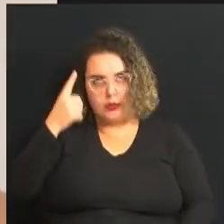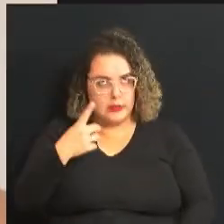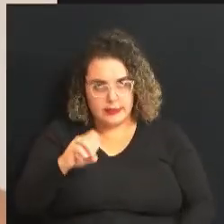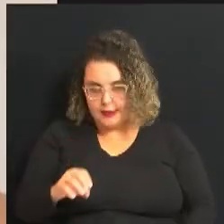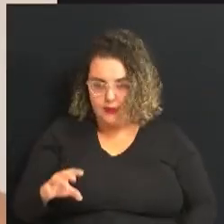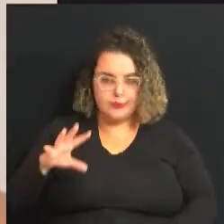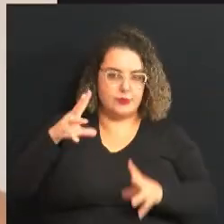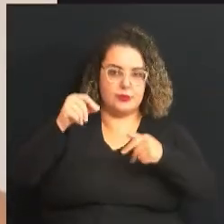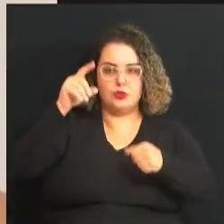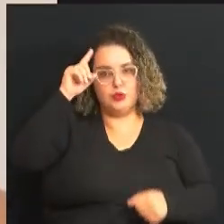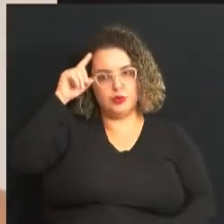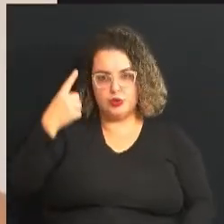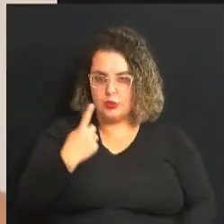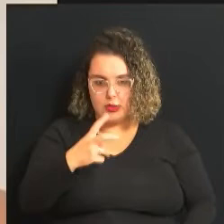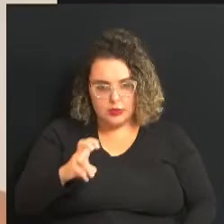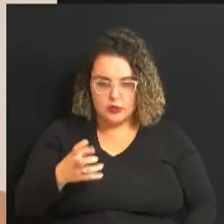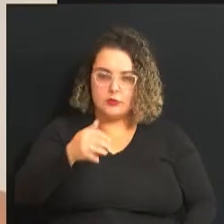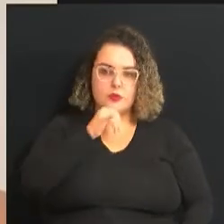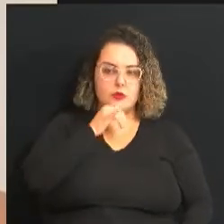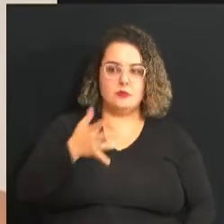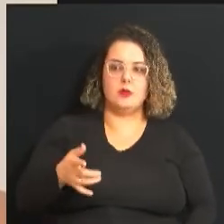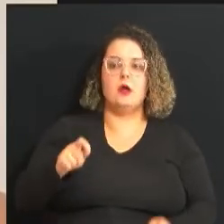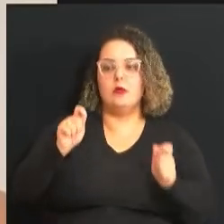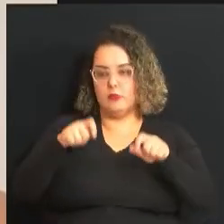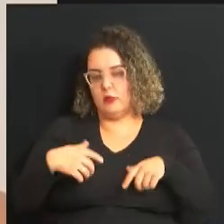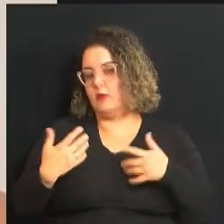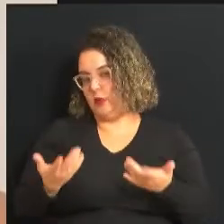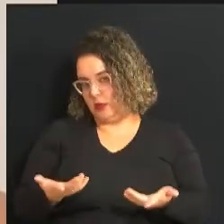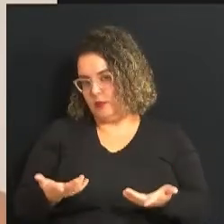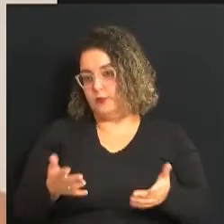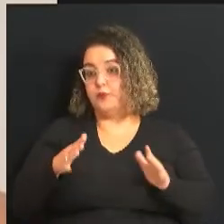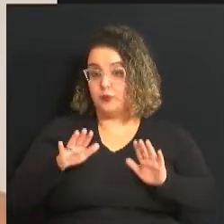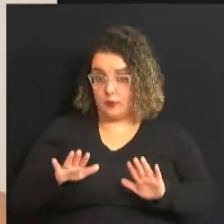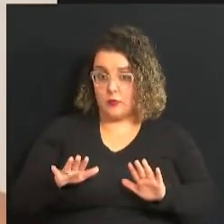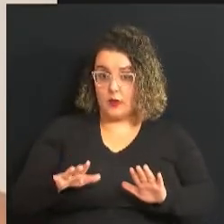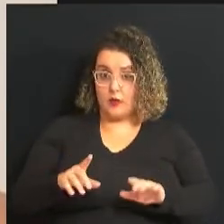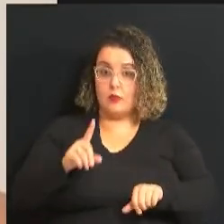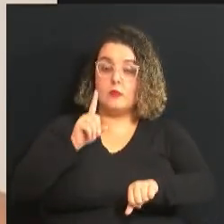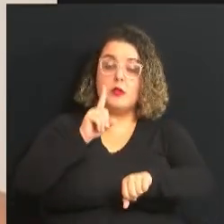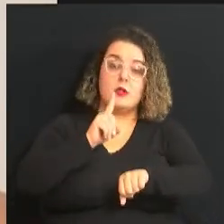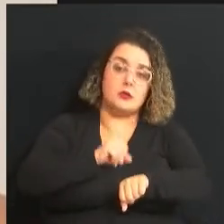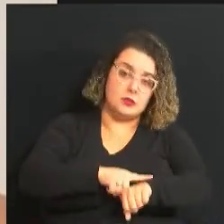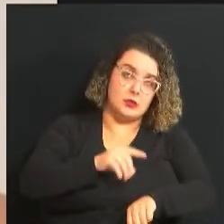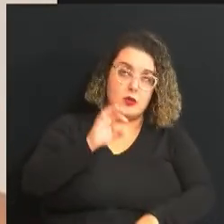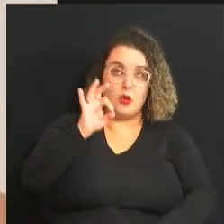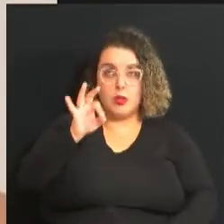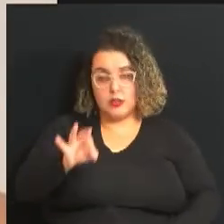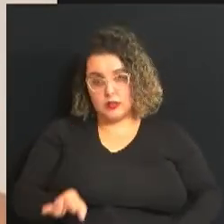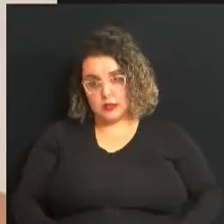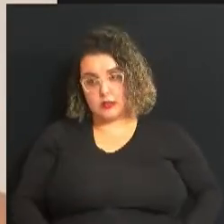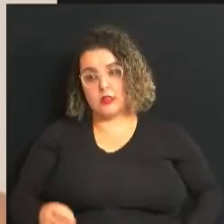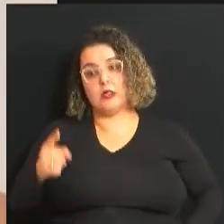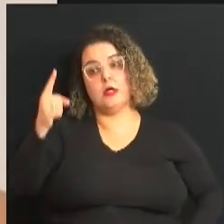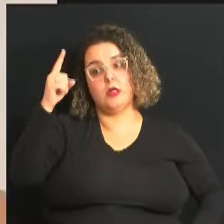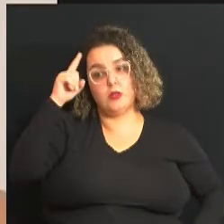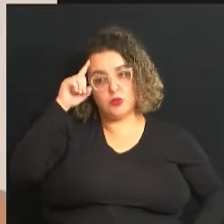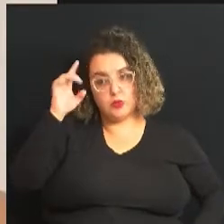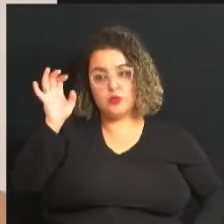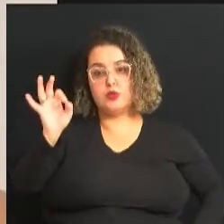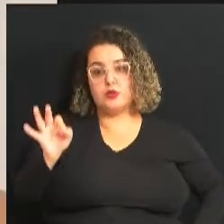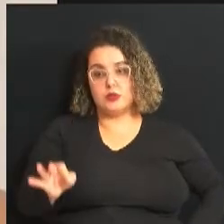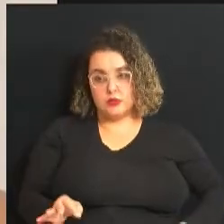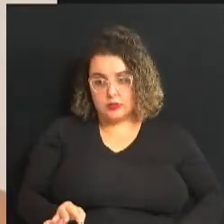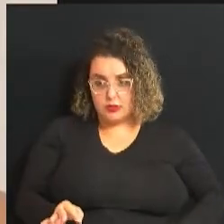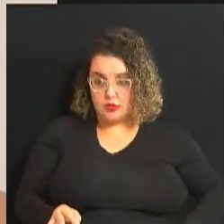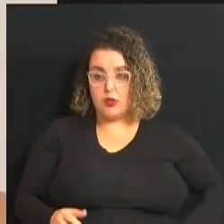aí para ela passa a ser mais eficaz. Mas tem que tomar na data certa, a aplicação tem que ser correta, né, com um